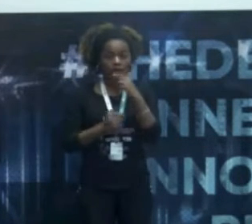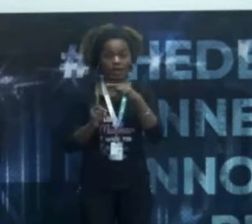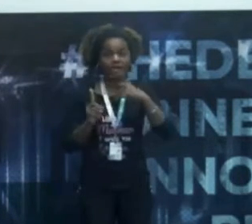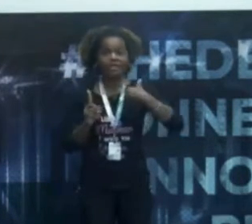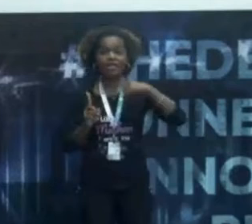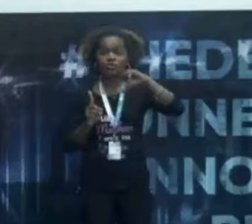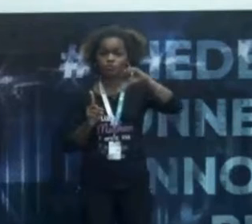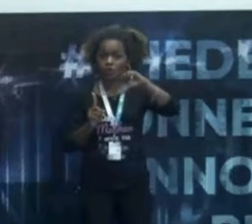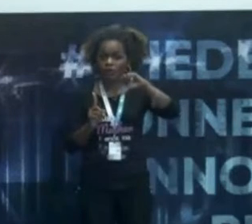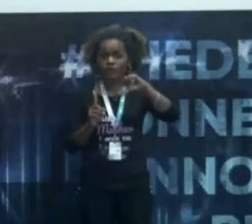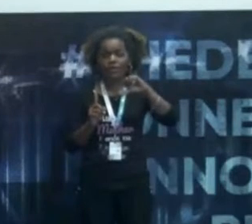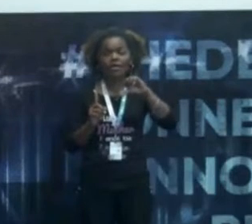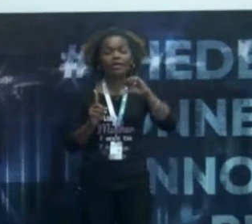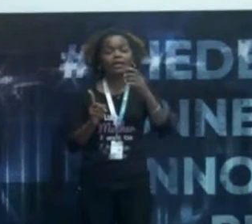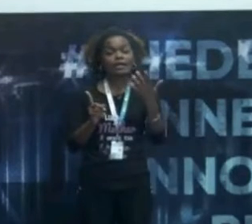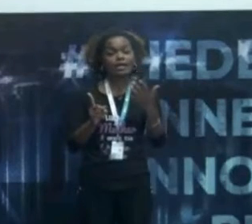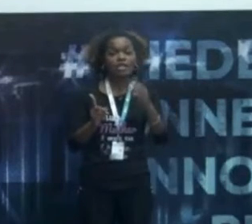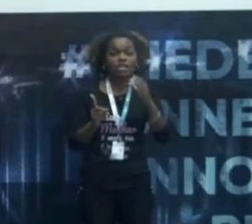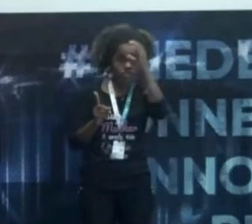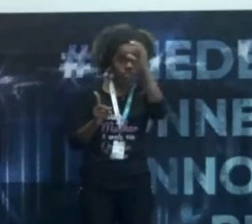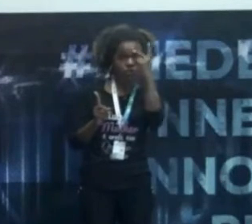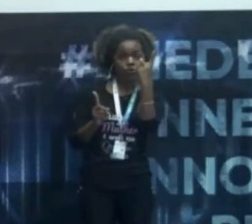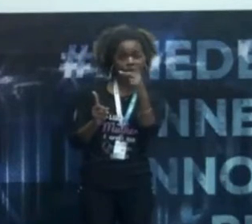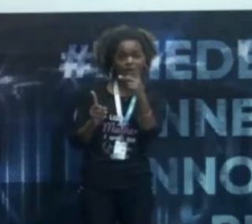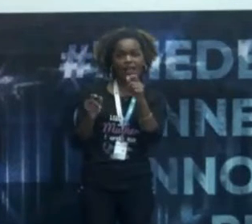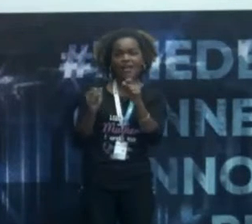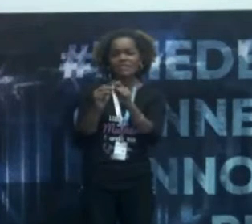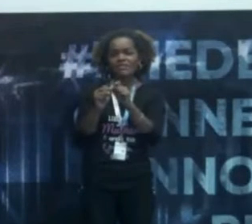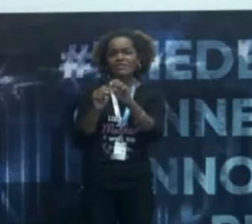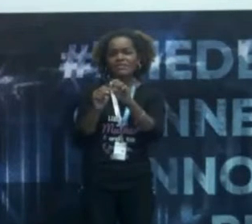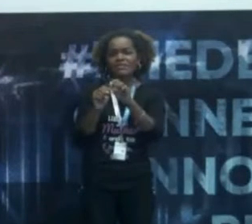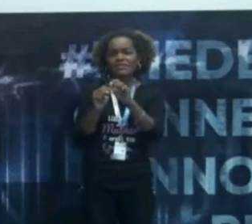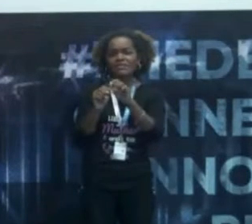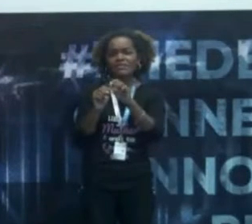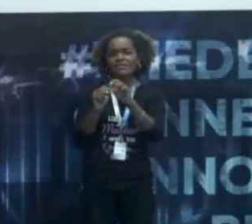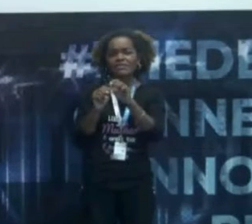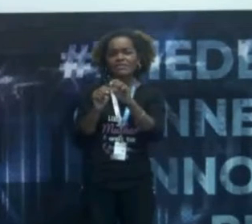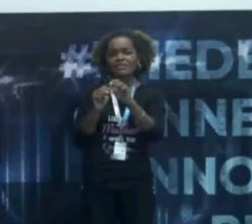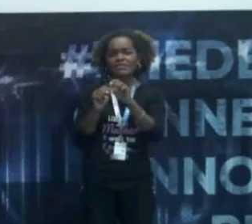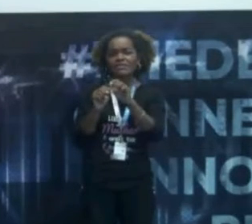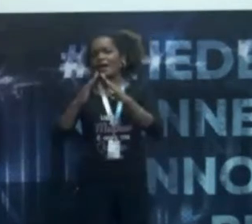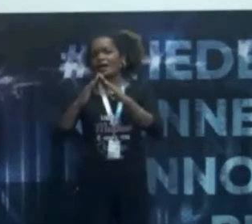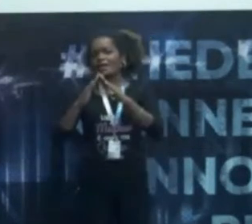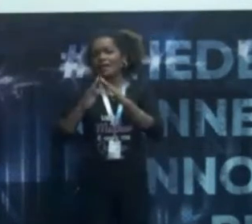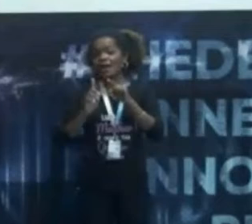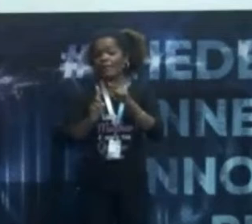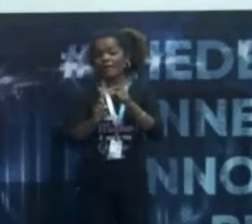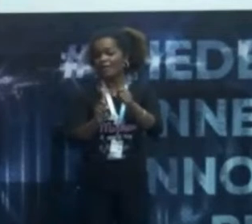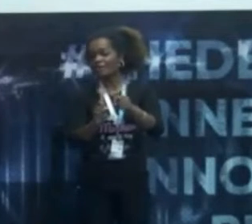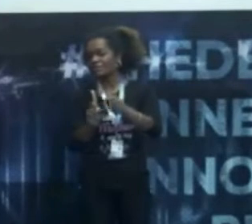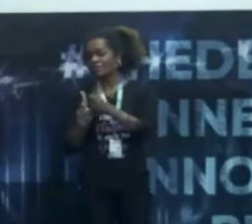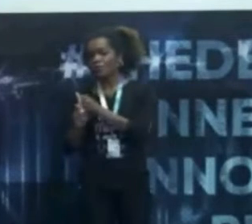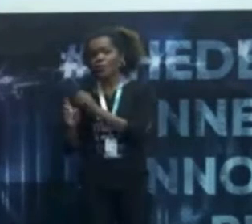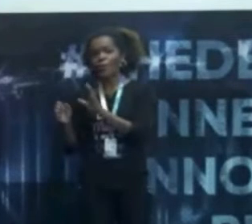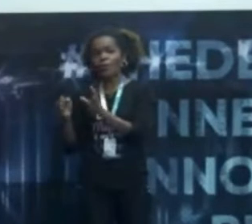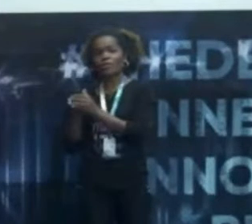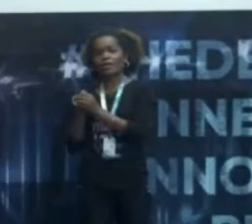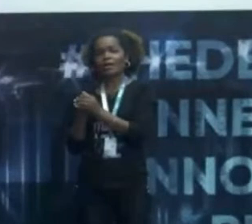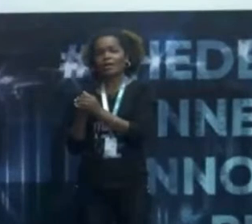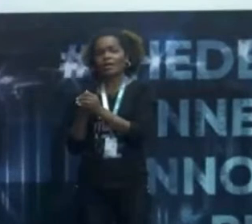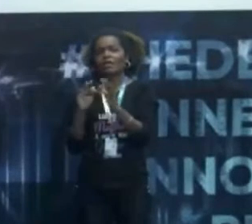tios fizeram uma edícula atrás da casa deles para esconder ele da